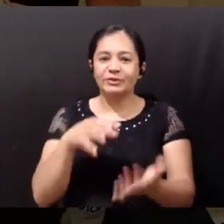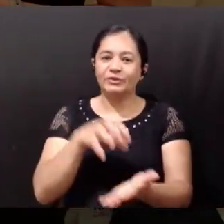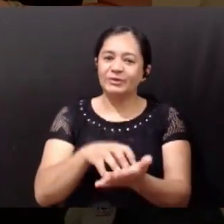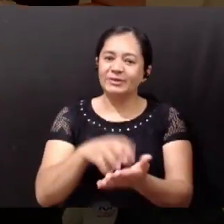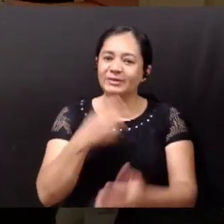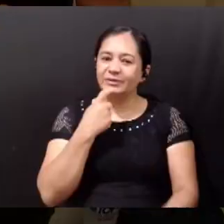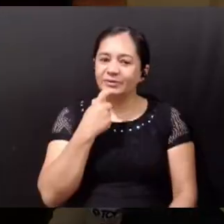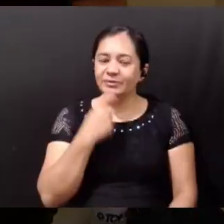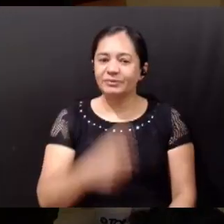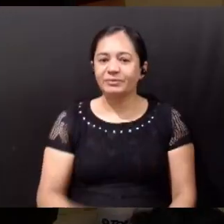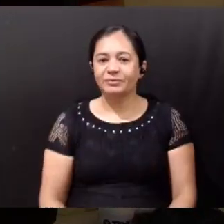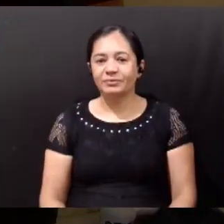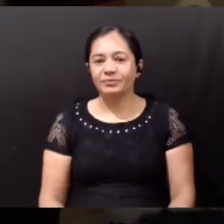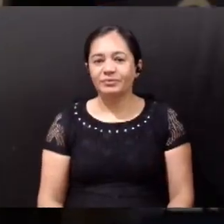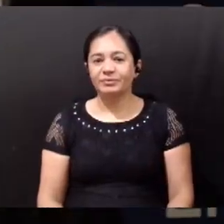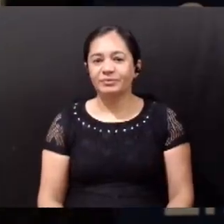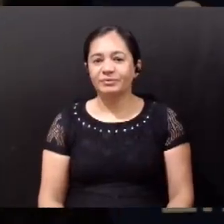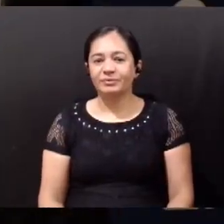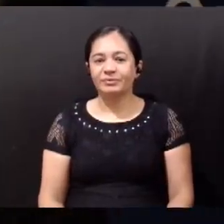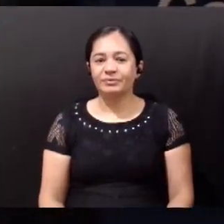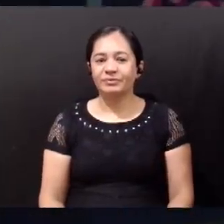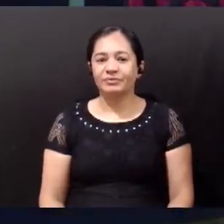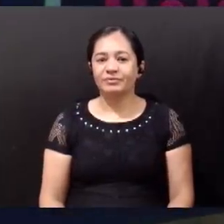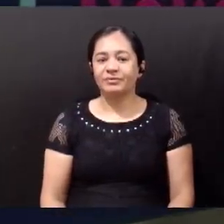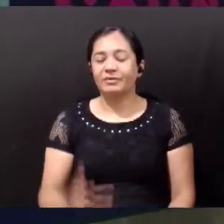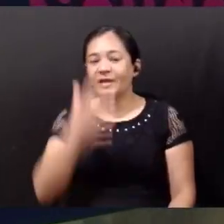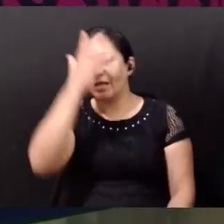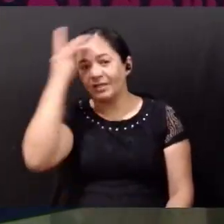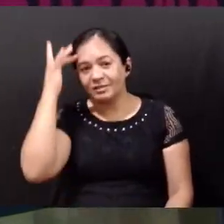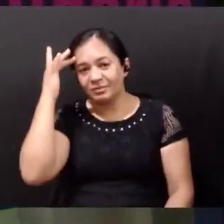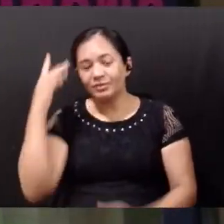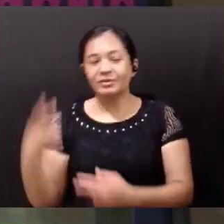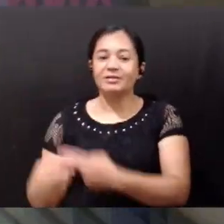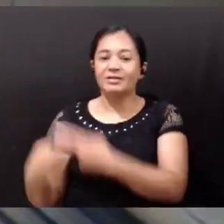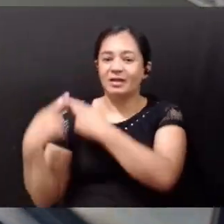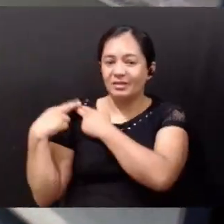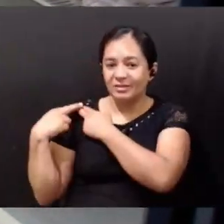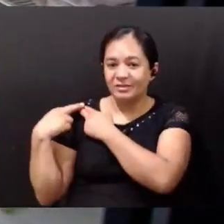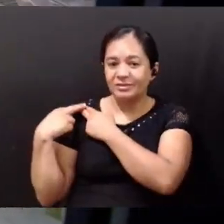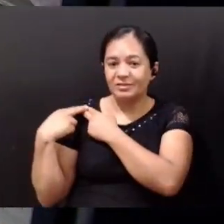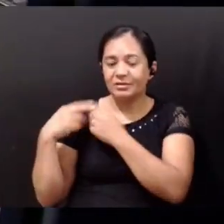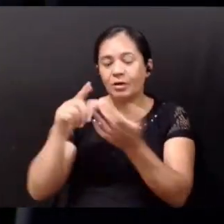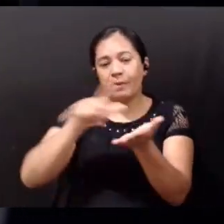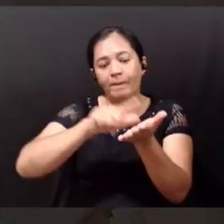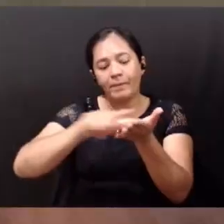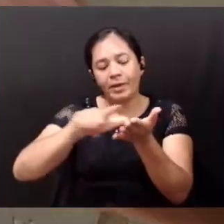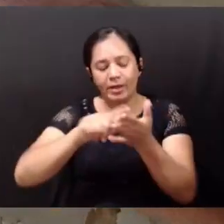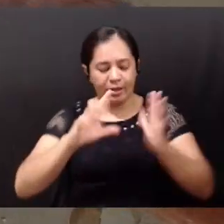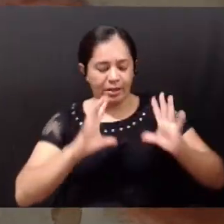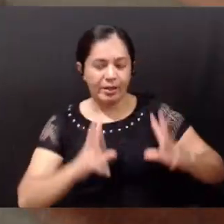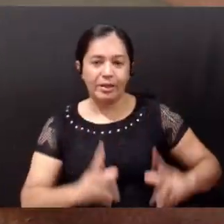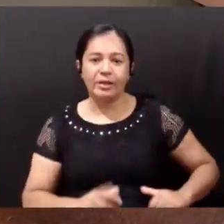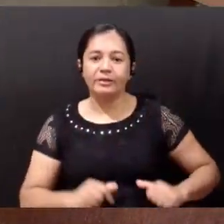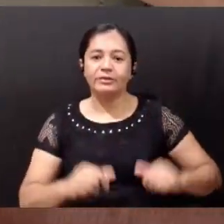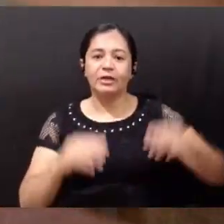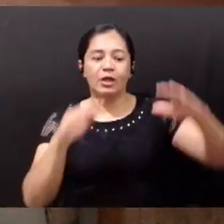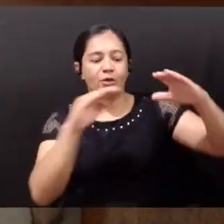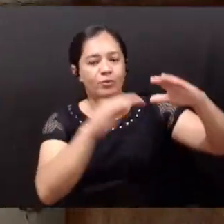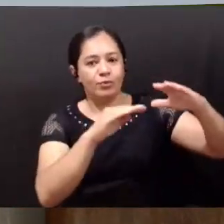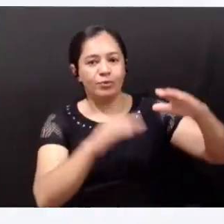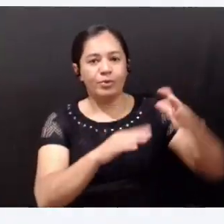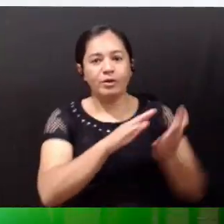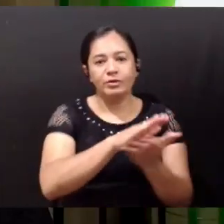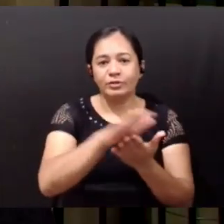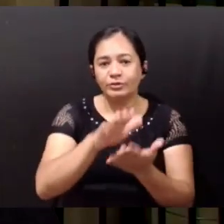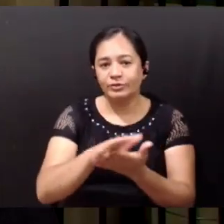Os chamados guardiões são responsáveis pela higienização, abastecimento e distribuição das